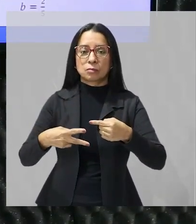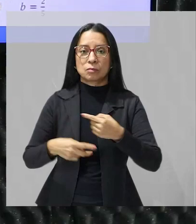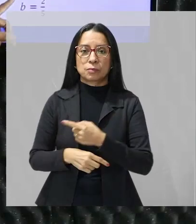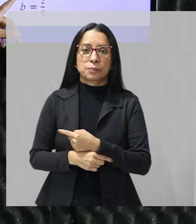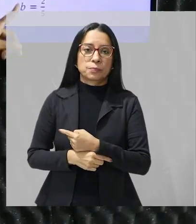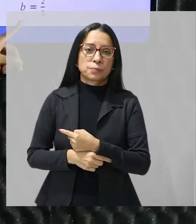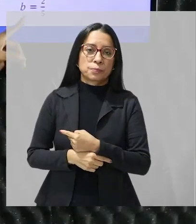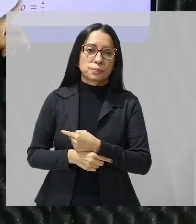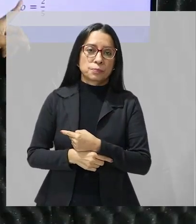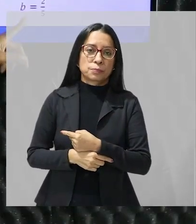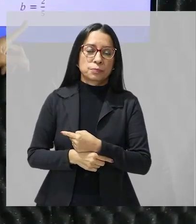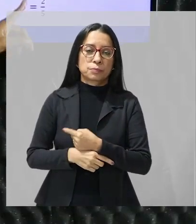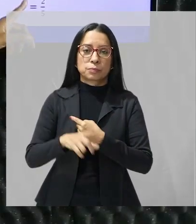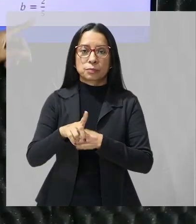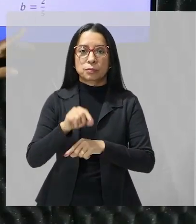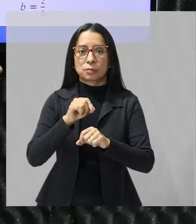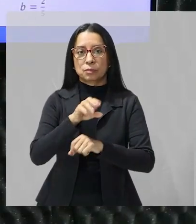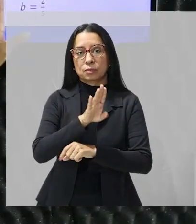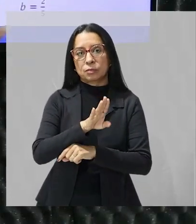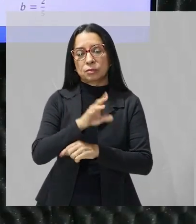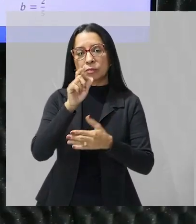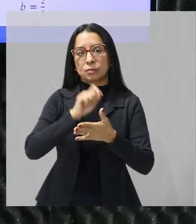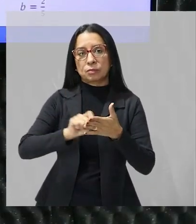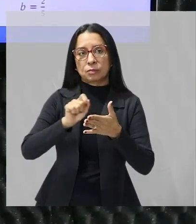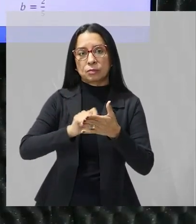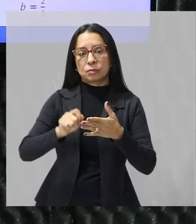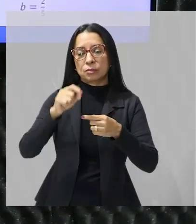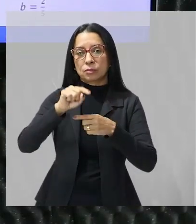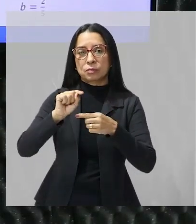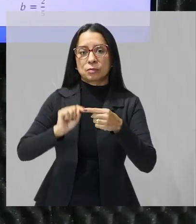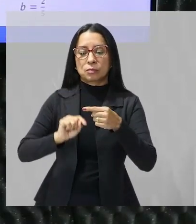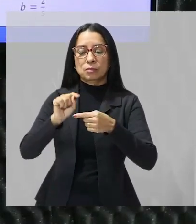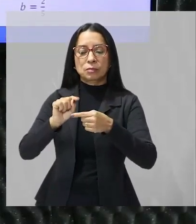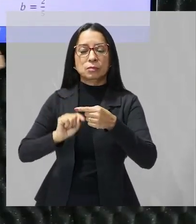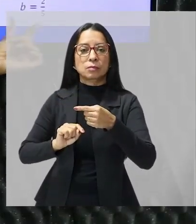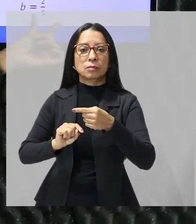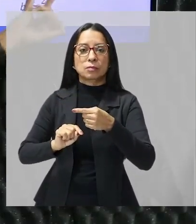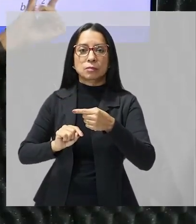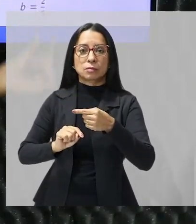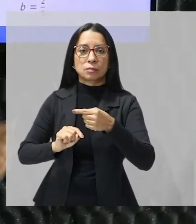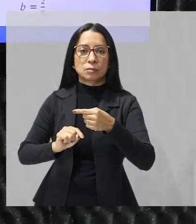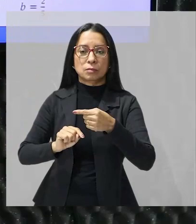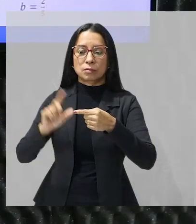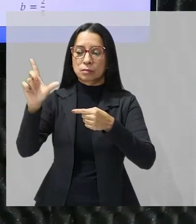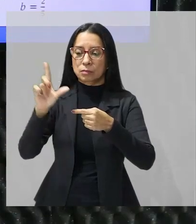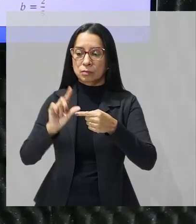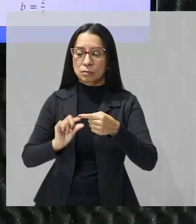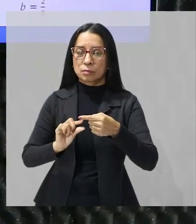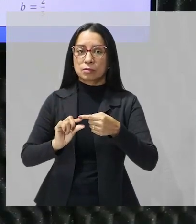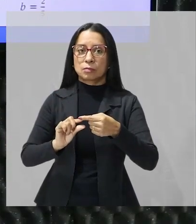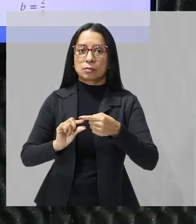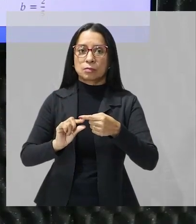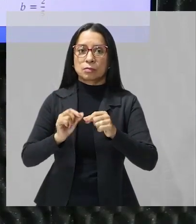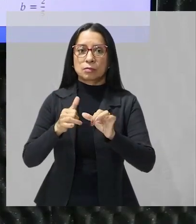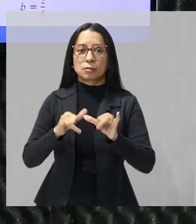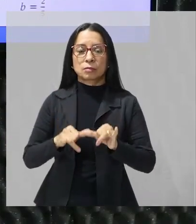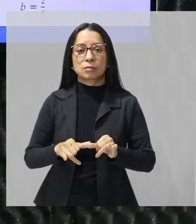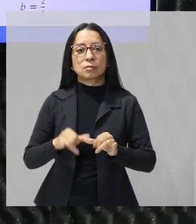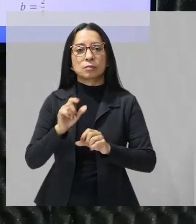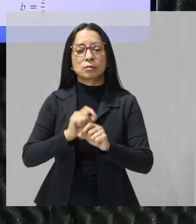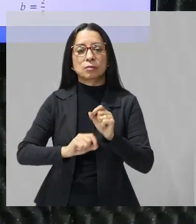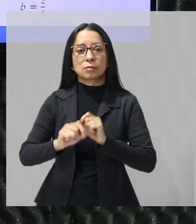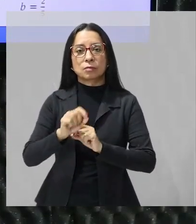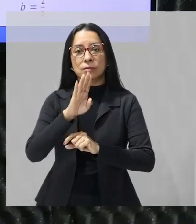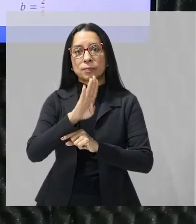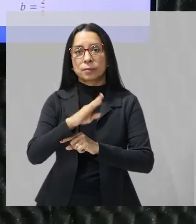essa divisão, optamos pela escrita da fração. Então, reduzindo essa fração, ficou b igual